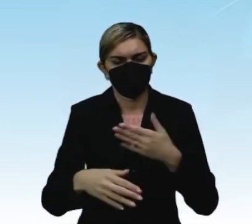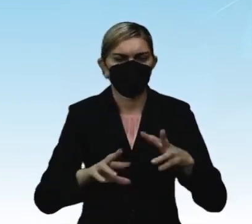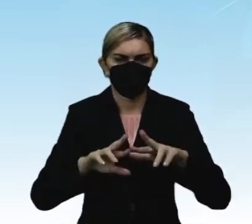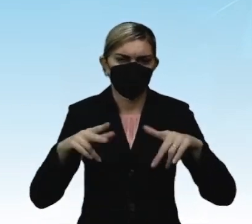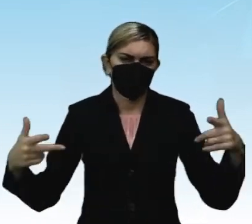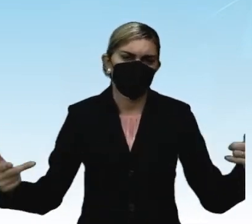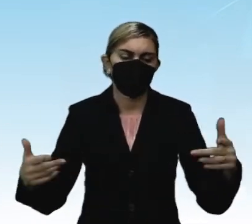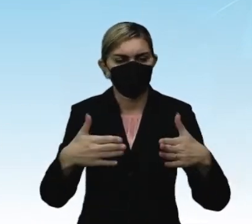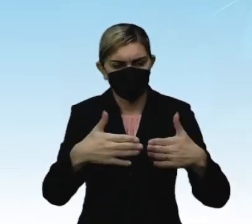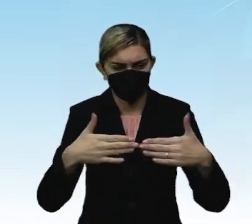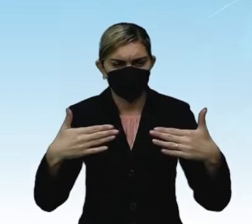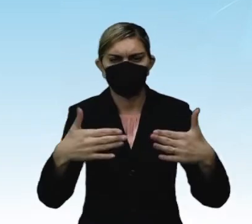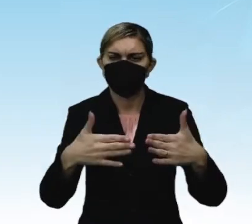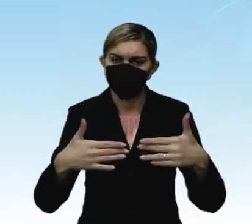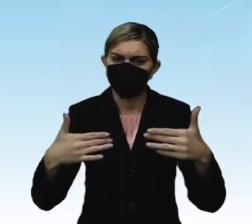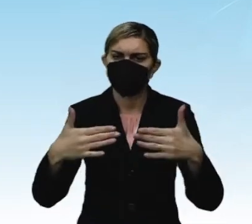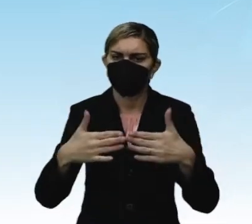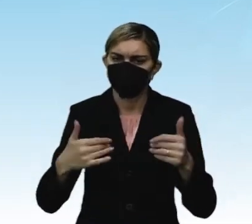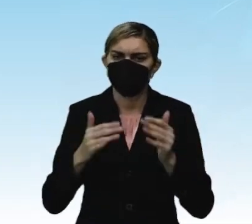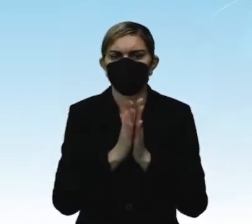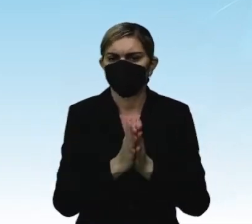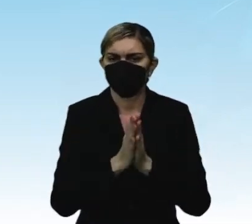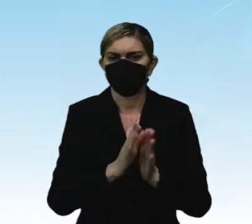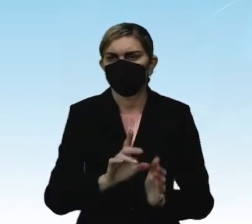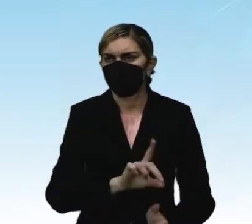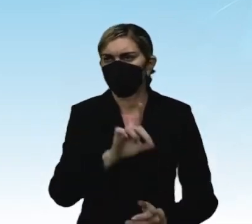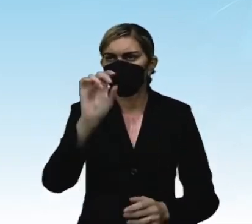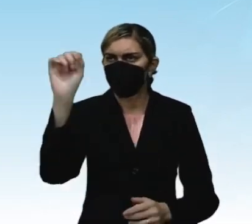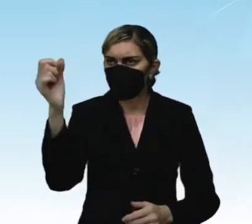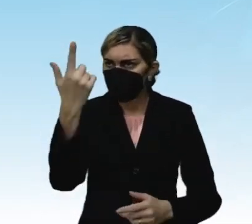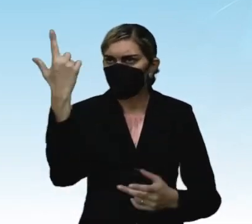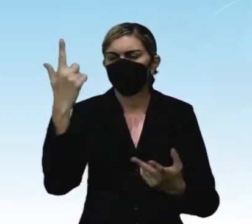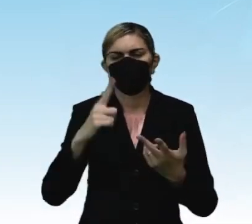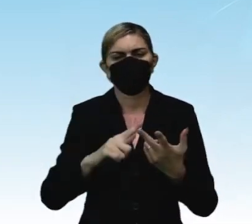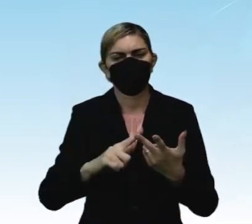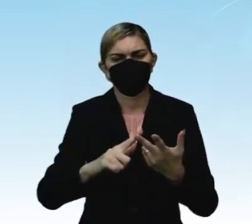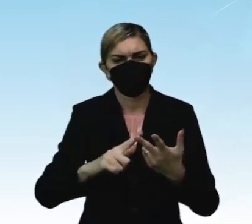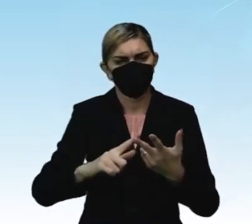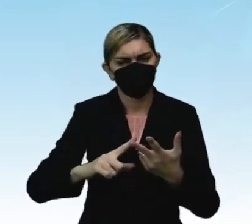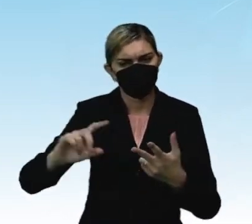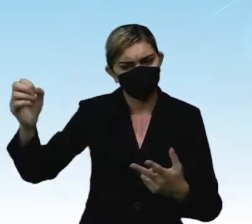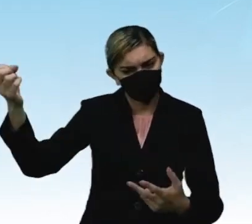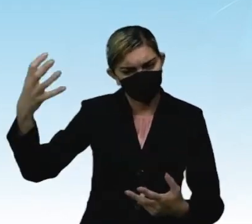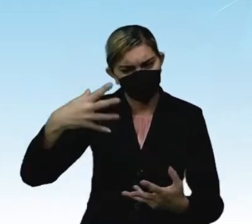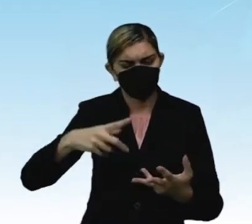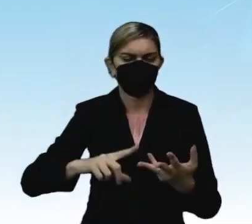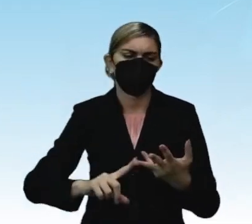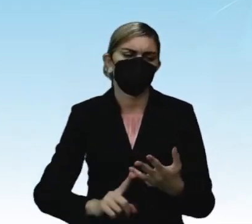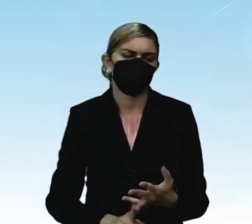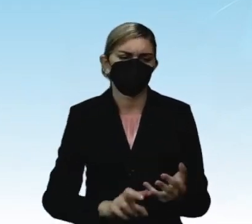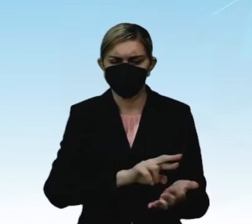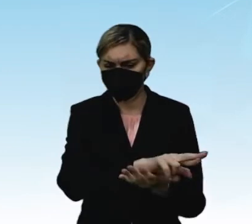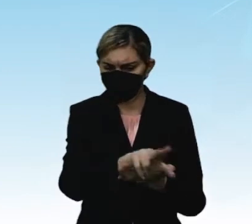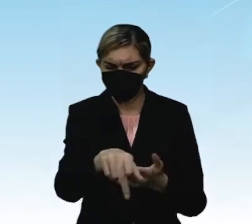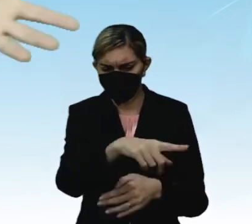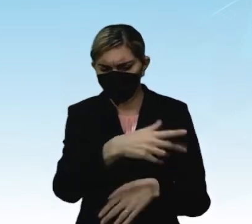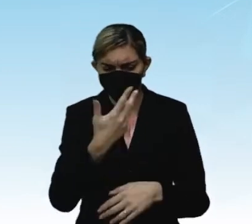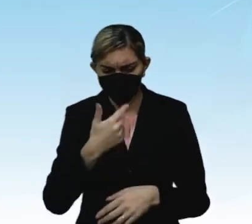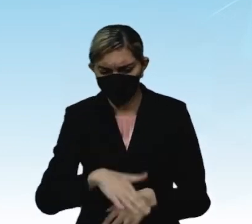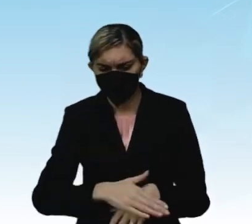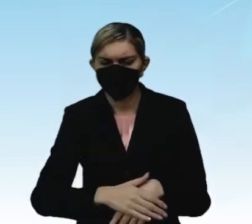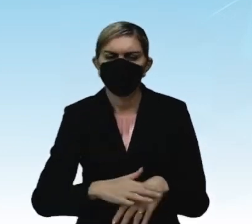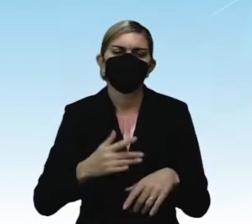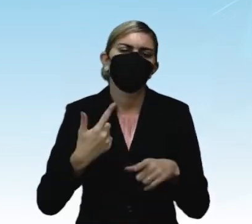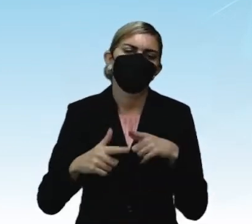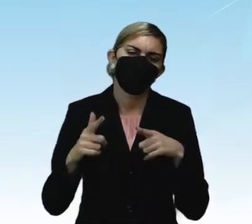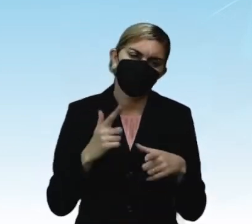vai pedir, por exemplo, Deus do Sol, ilumina, dá força, dá luz para essa criança que está com problemas